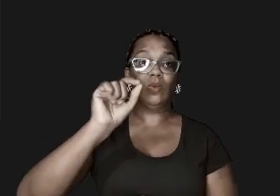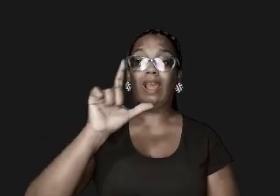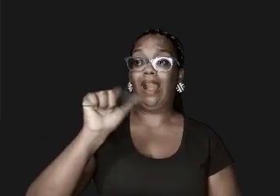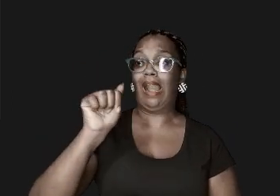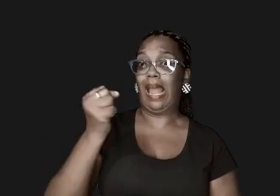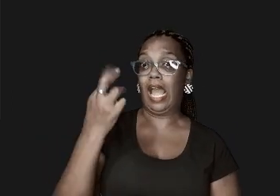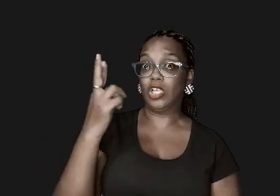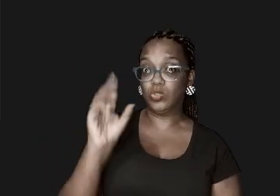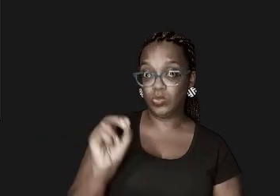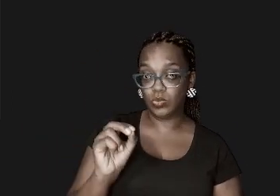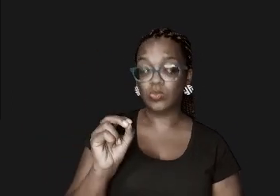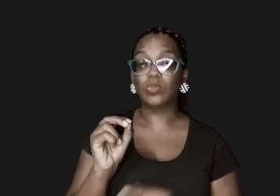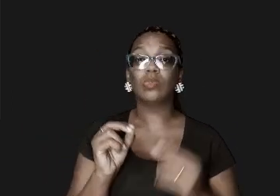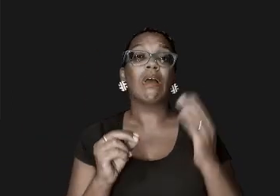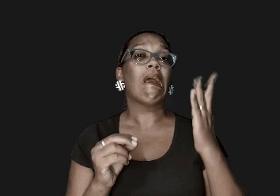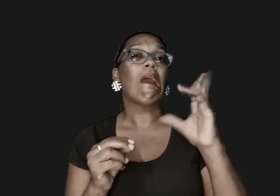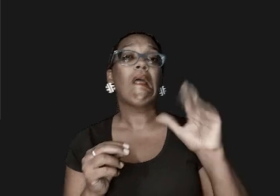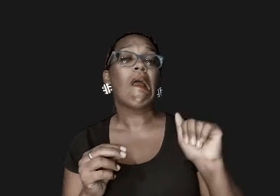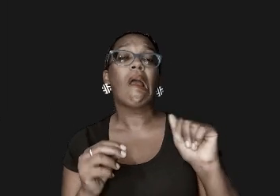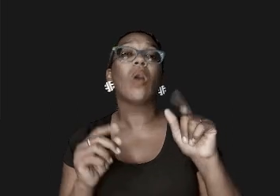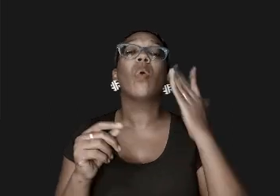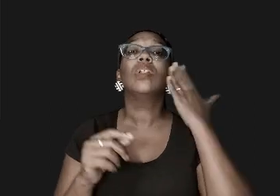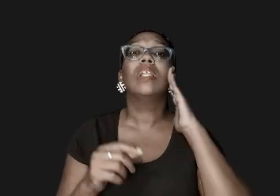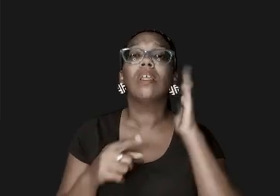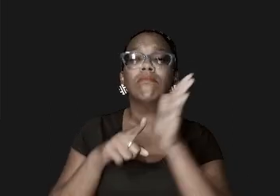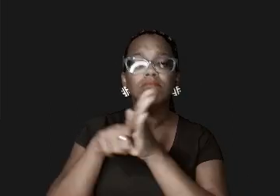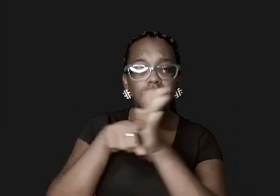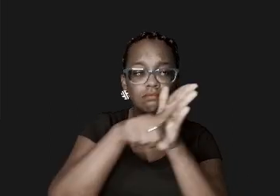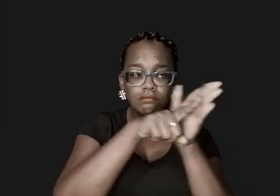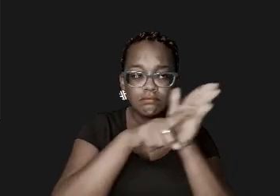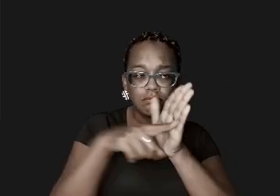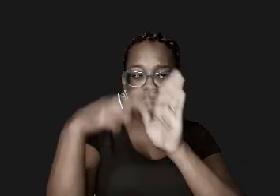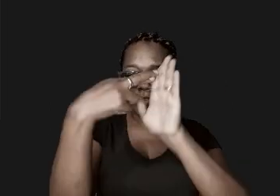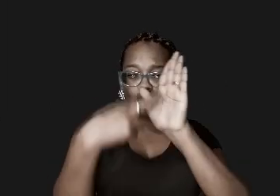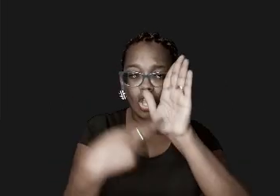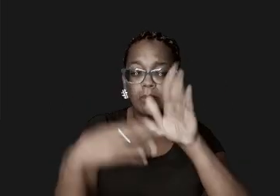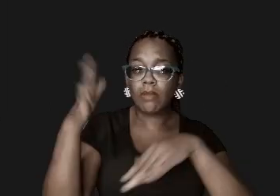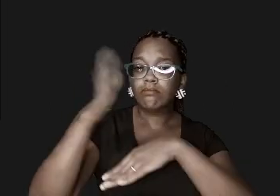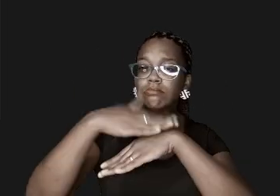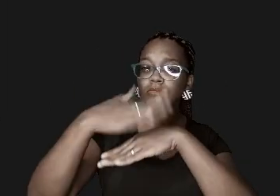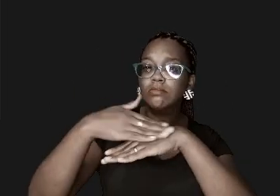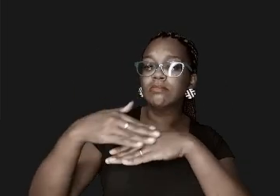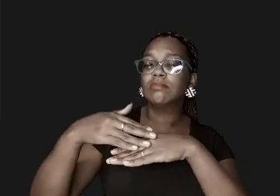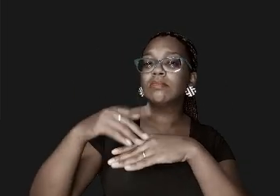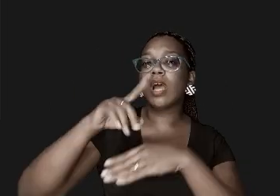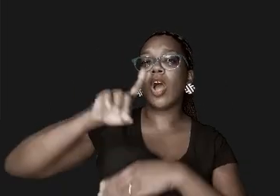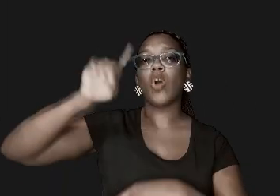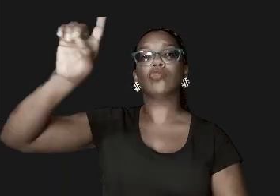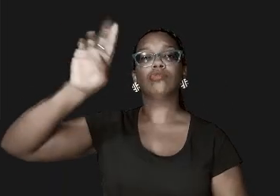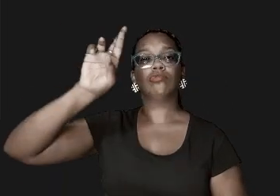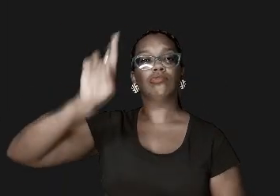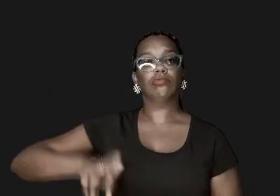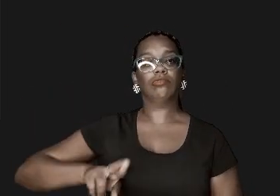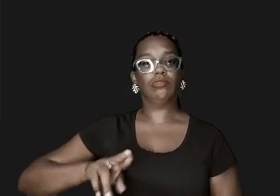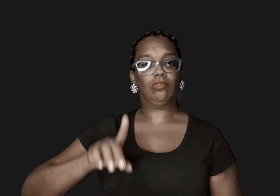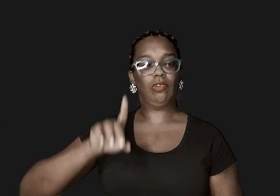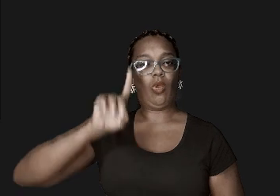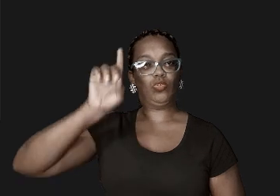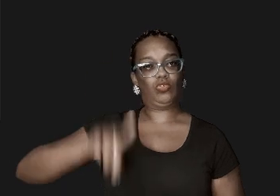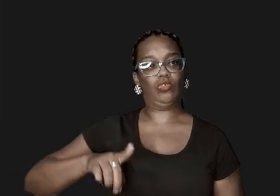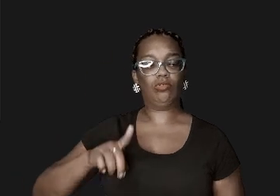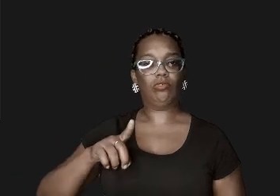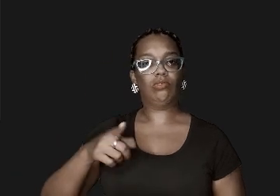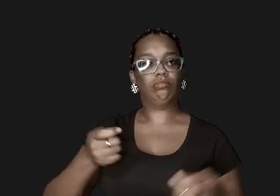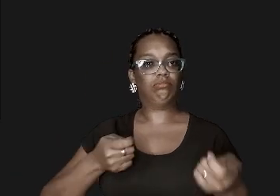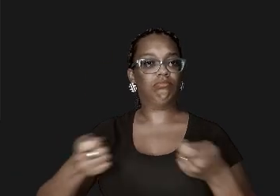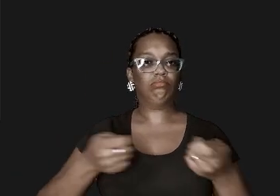normativo da agência correspondente você só entende o que é o cri laço de um crime quando você